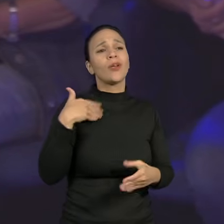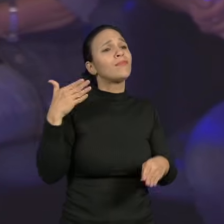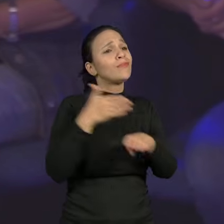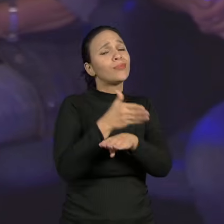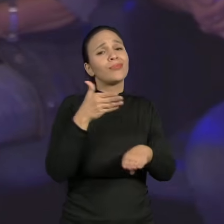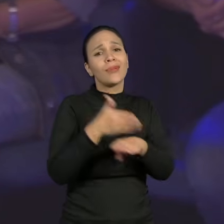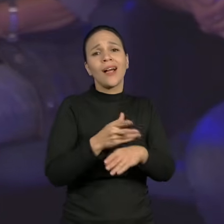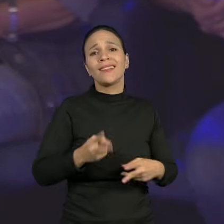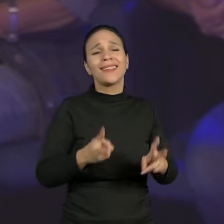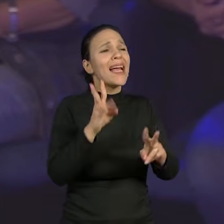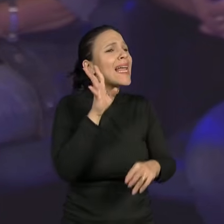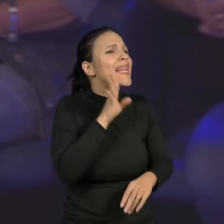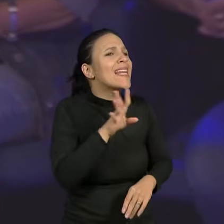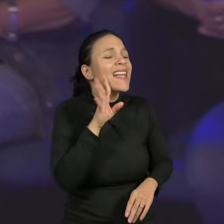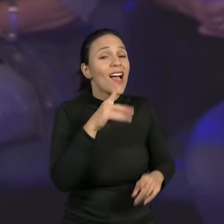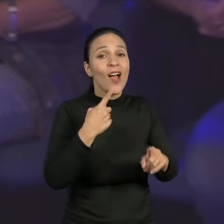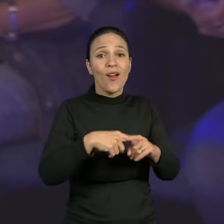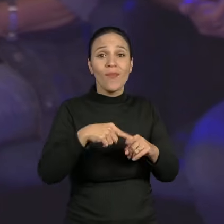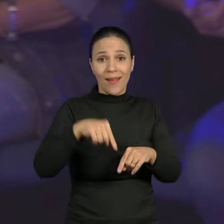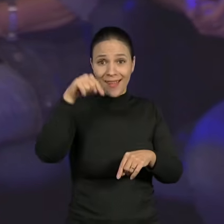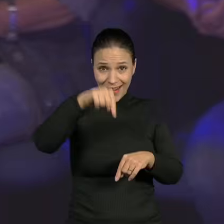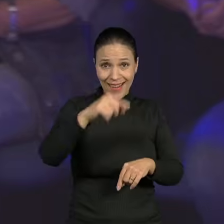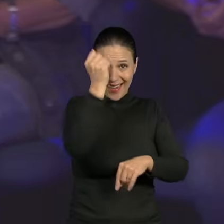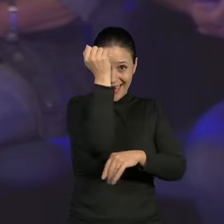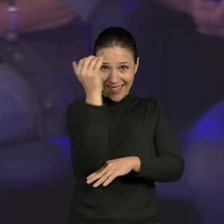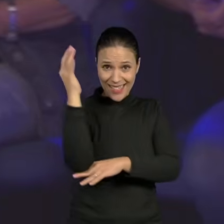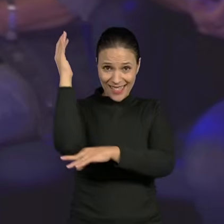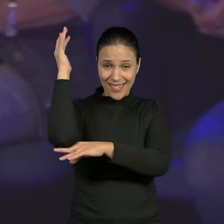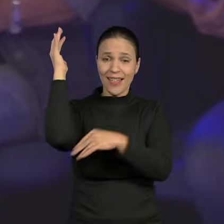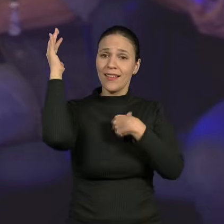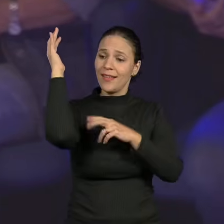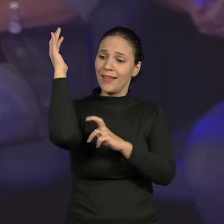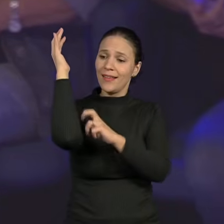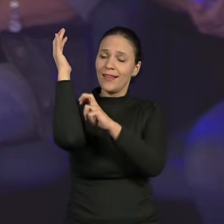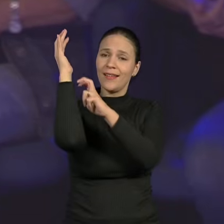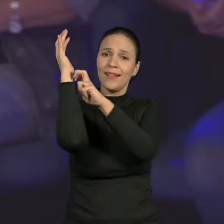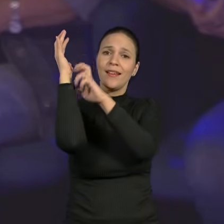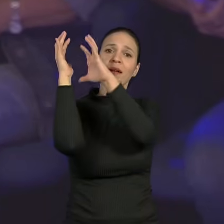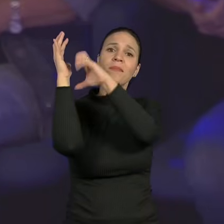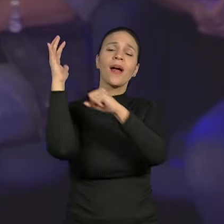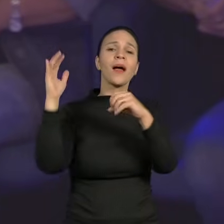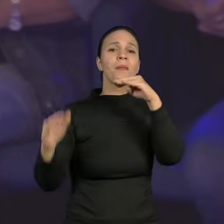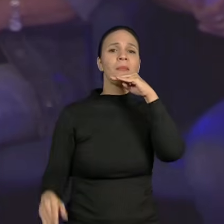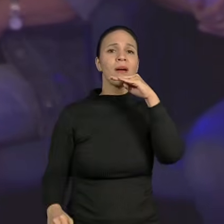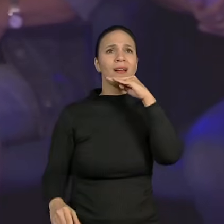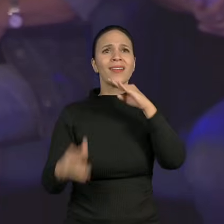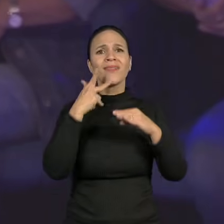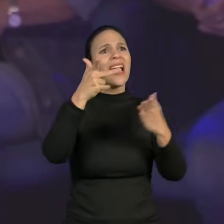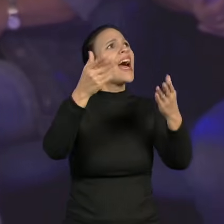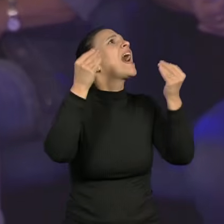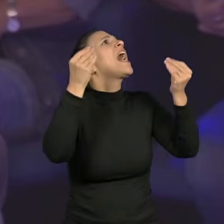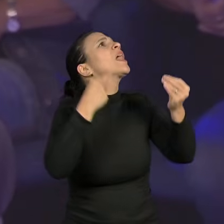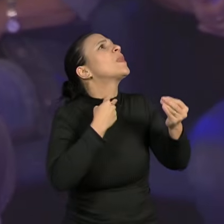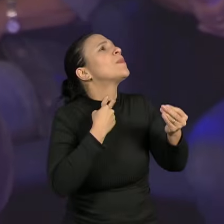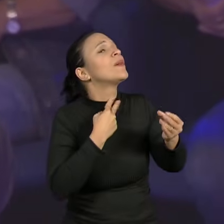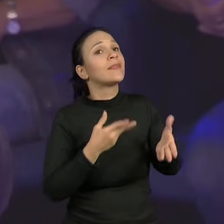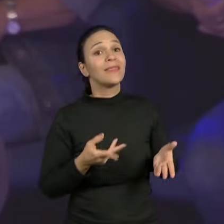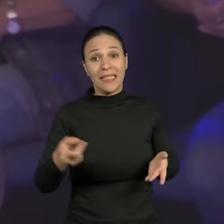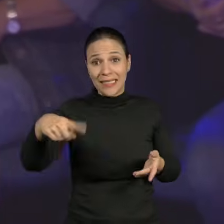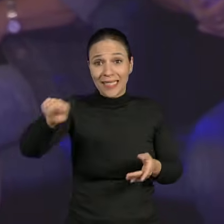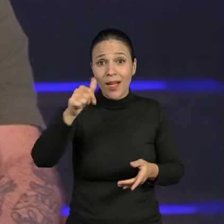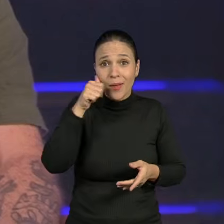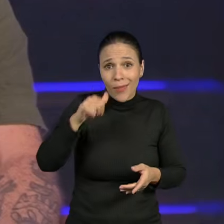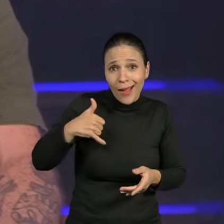asilo. E era legal pegar a manga do asilo, né? Subir para ali. Se algum adulto olhasse, nossa, isso pode... E as